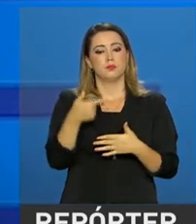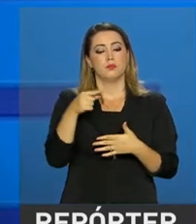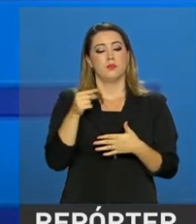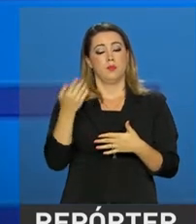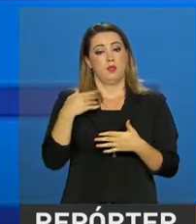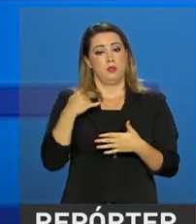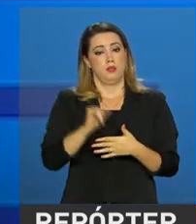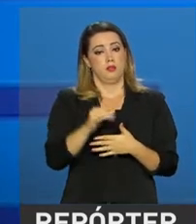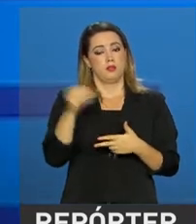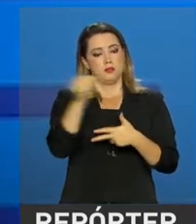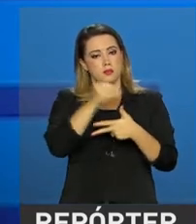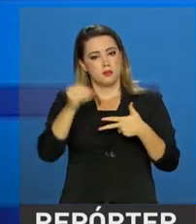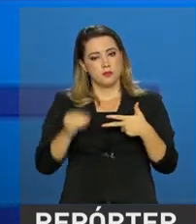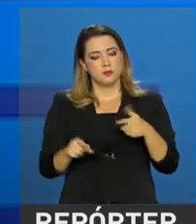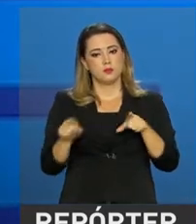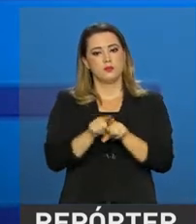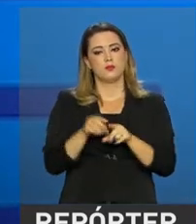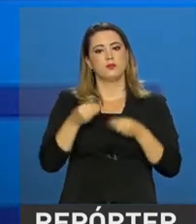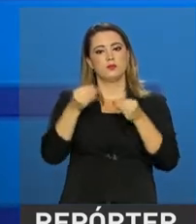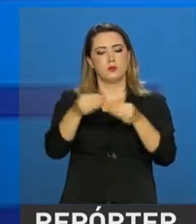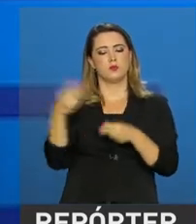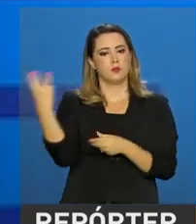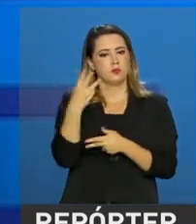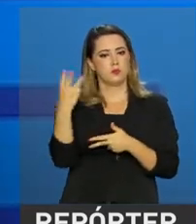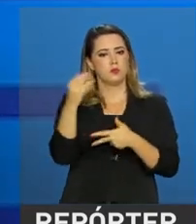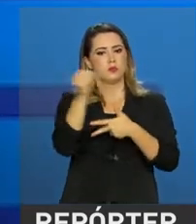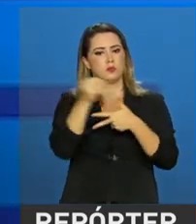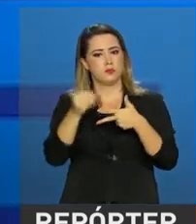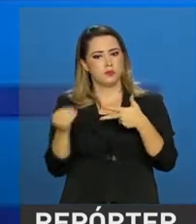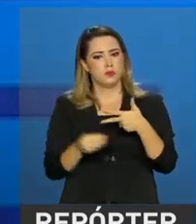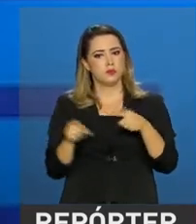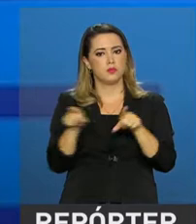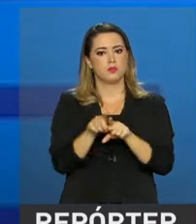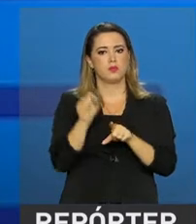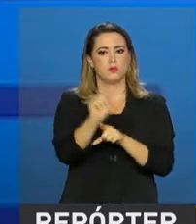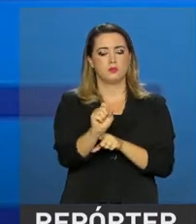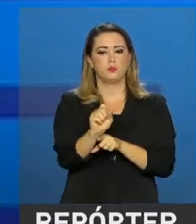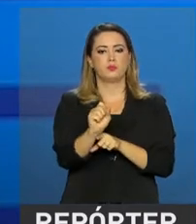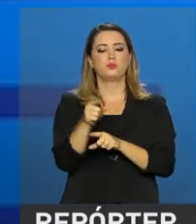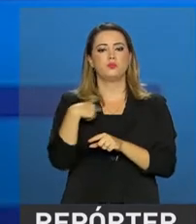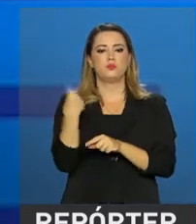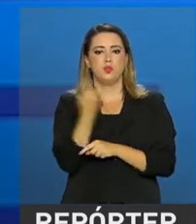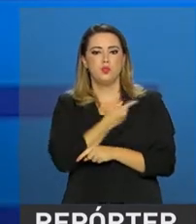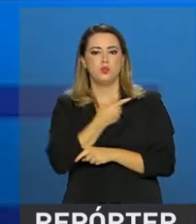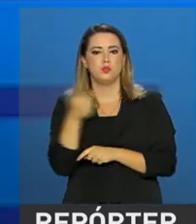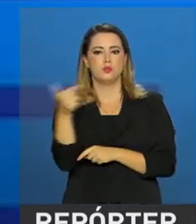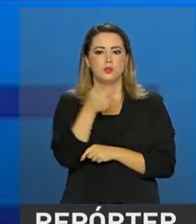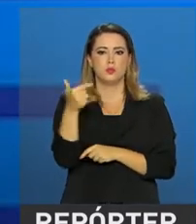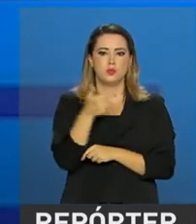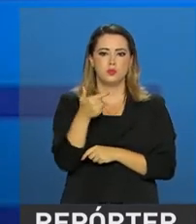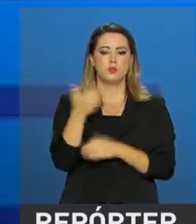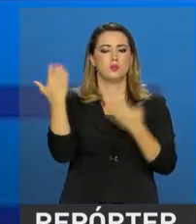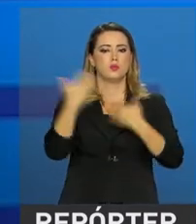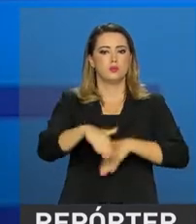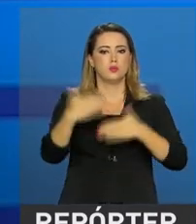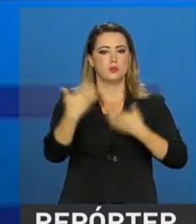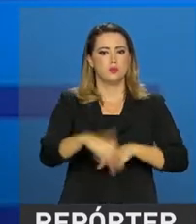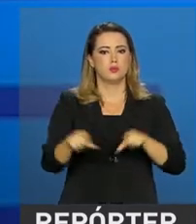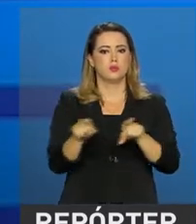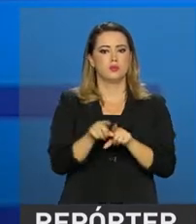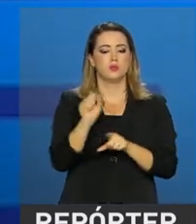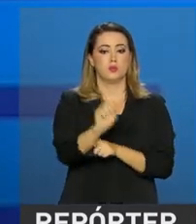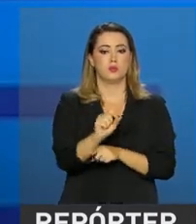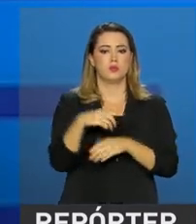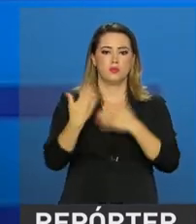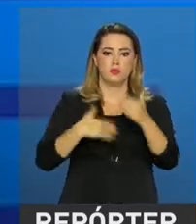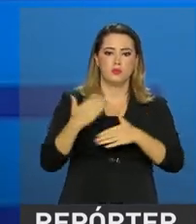caso do Enem, eu vejo claramente, esse já é meu terceiro Enem, né? Ano passado nós tivemos duas edições, esse ano já é o terceiro. A gente